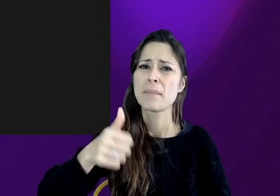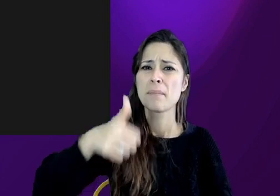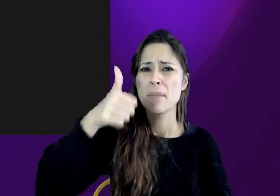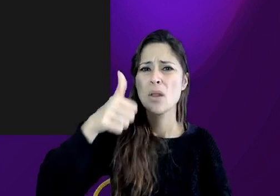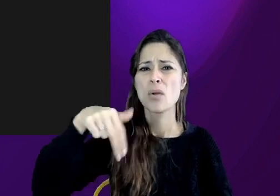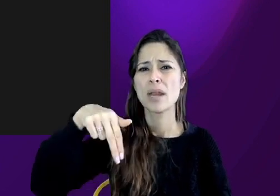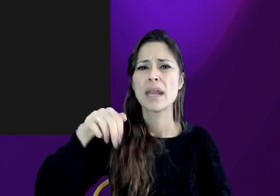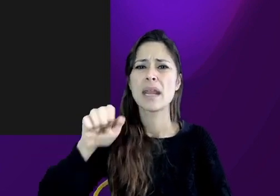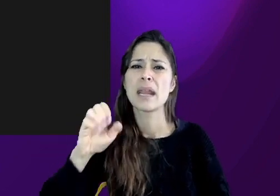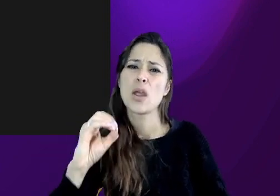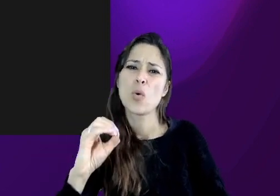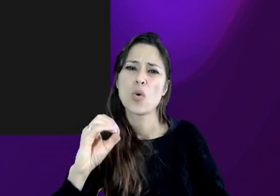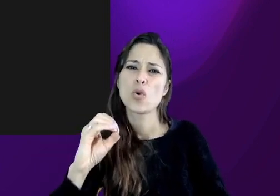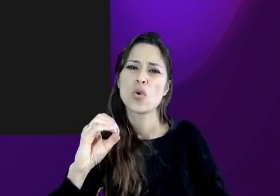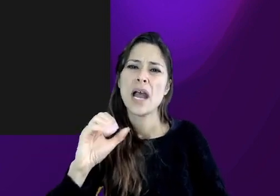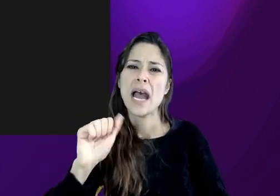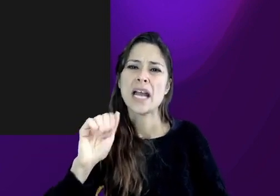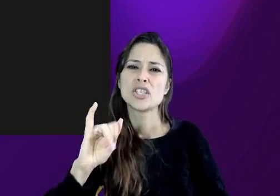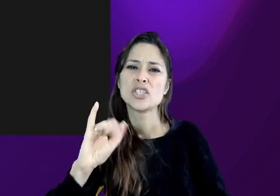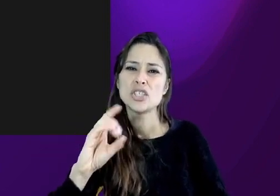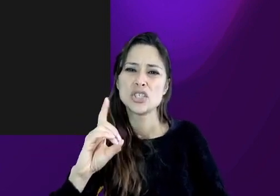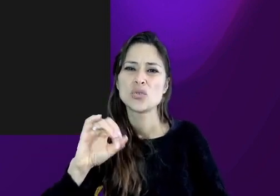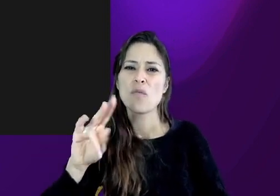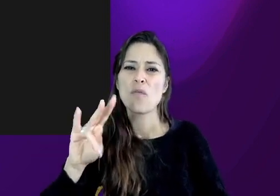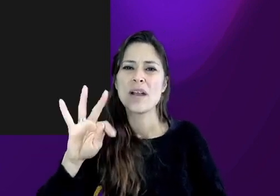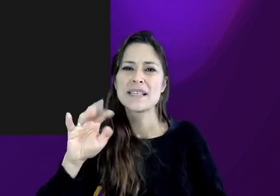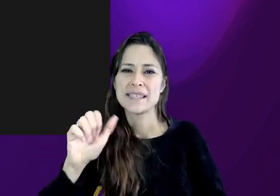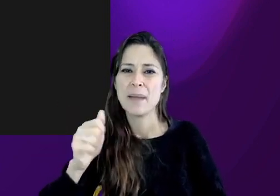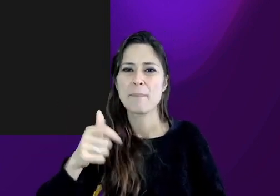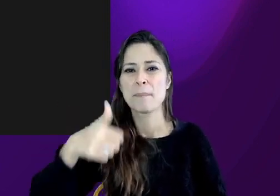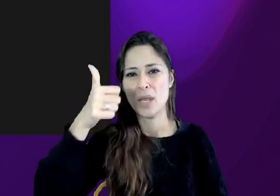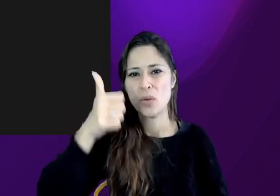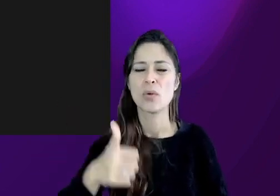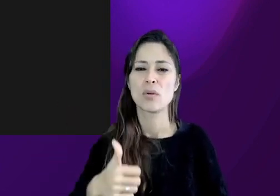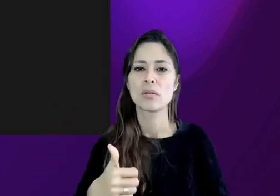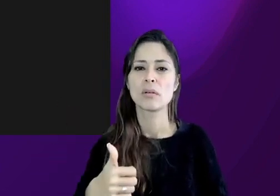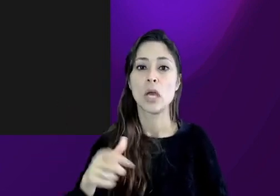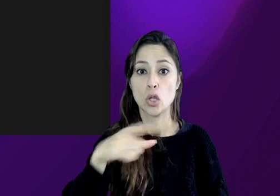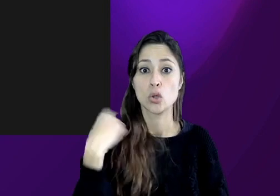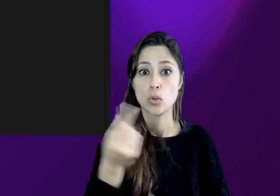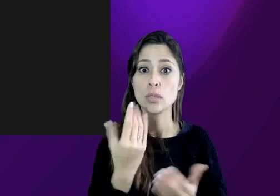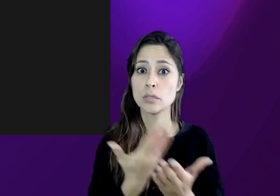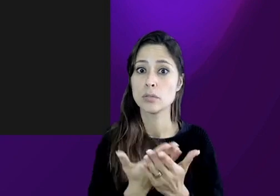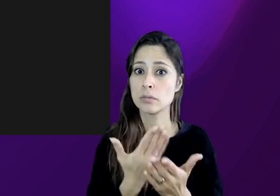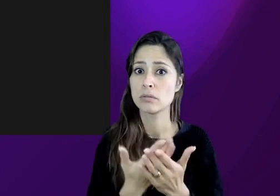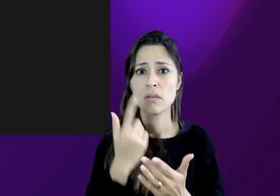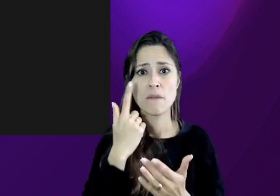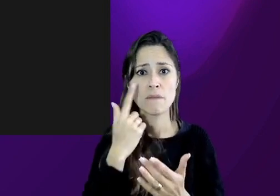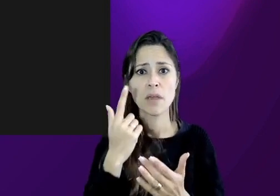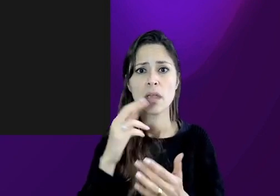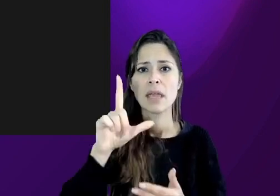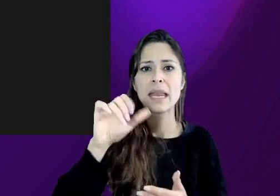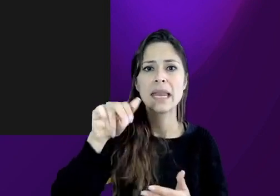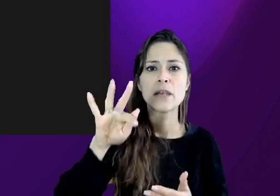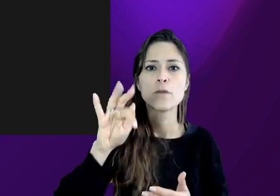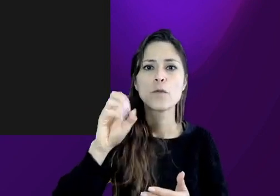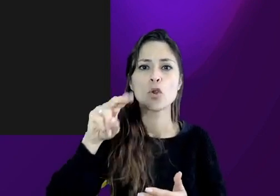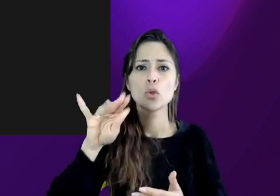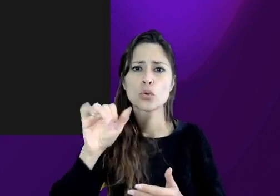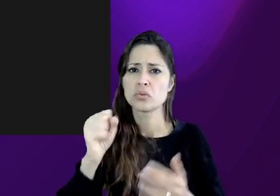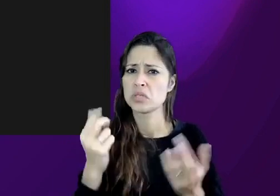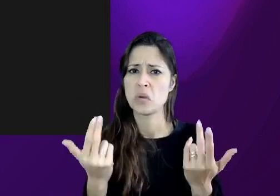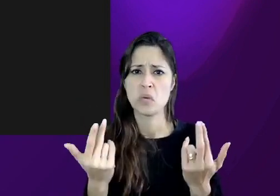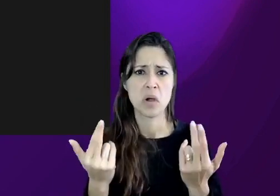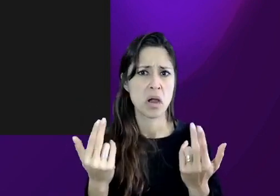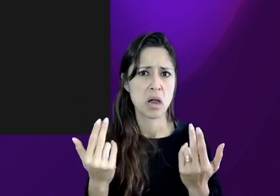A linfadenectomia ela tem sido equivalente. No nosso estudo randomizado, nós tivemos o mesmo número de linfonodos que a